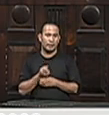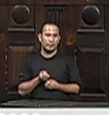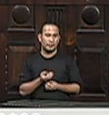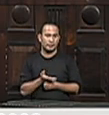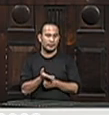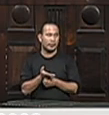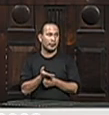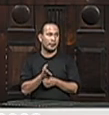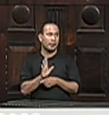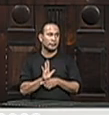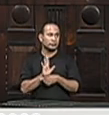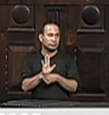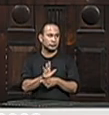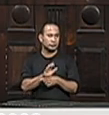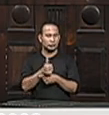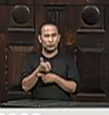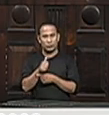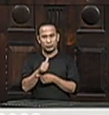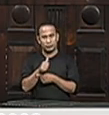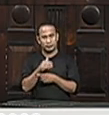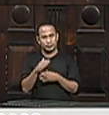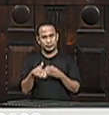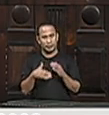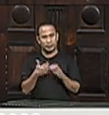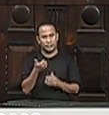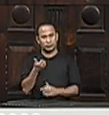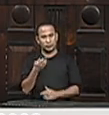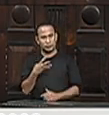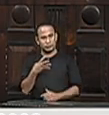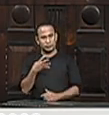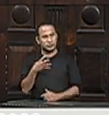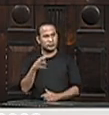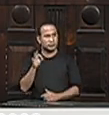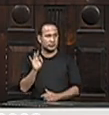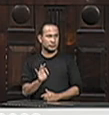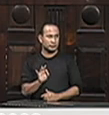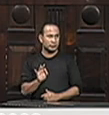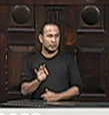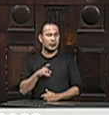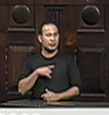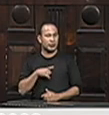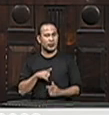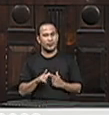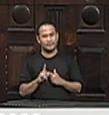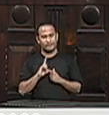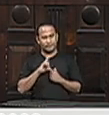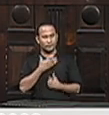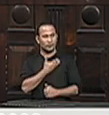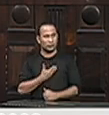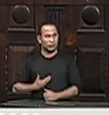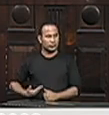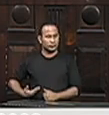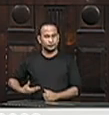Legislativo, na Escola do Legislativo. Próximo orador inscrito é o nome do deputado Paulo Ramos.